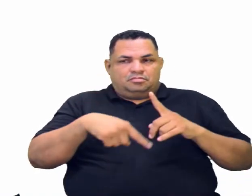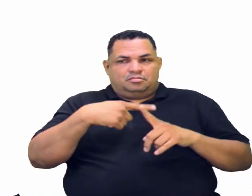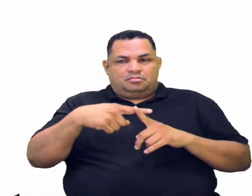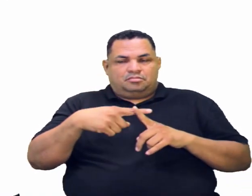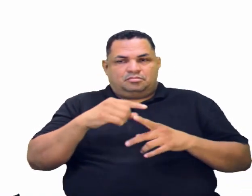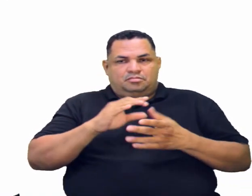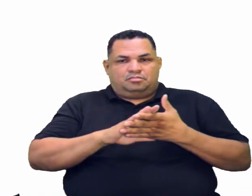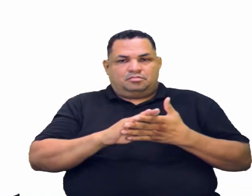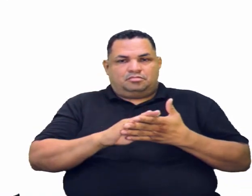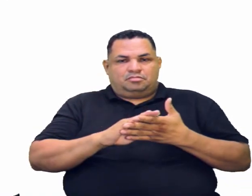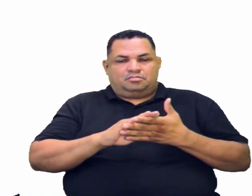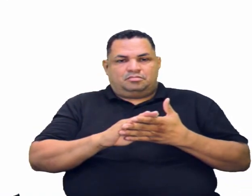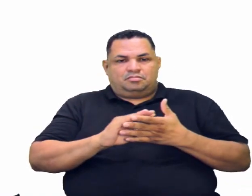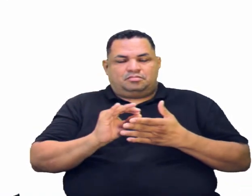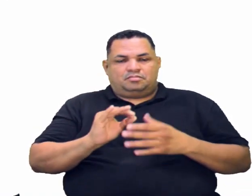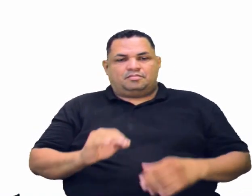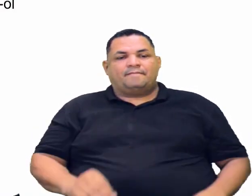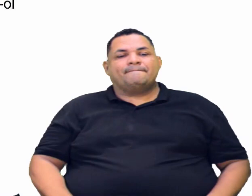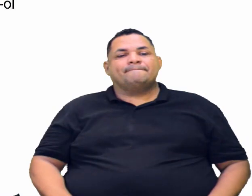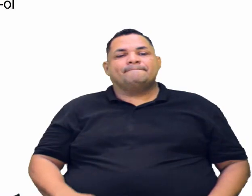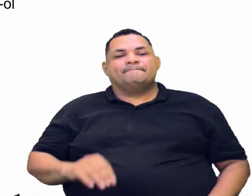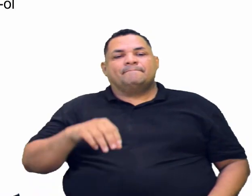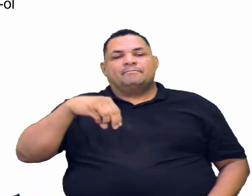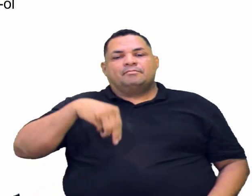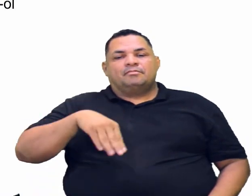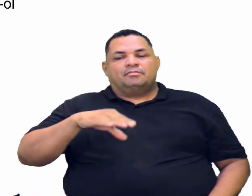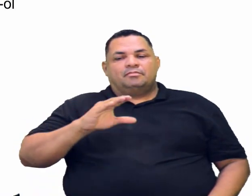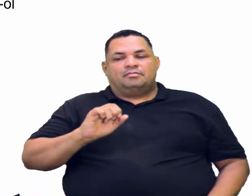o hidroxicloreto de magnésio.